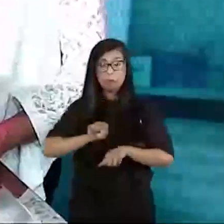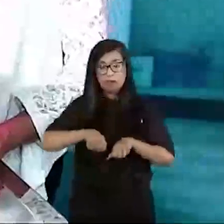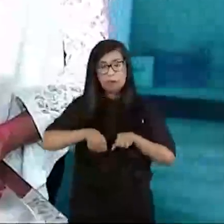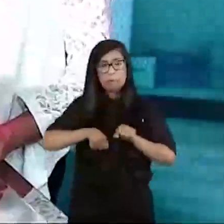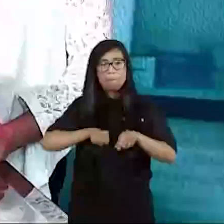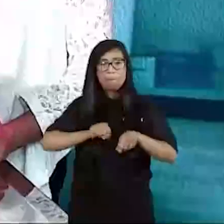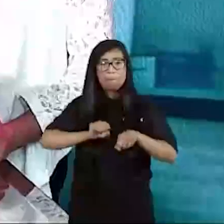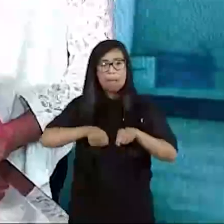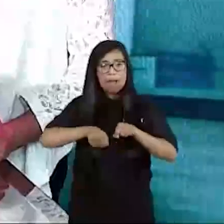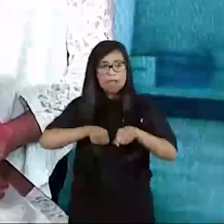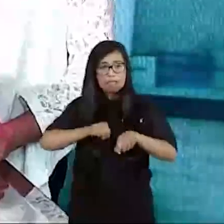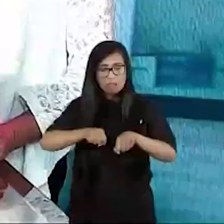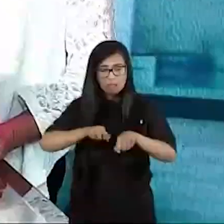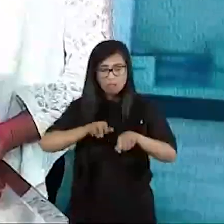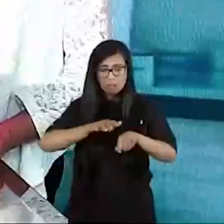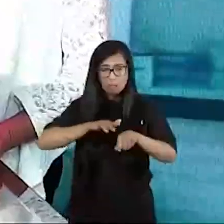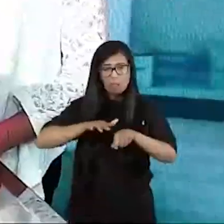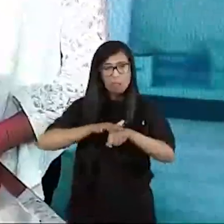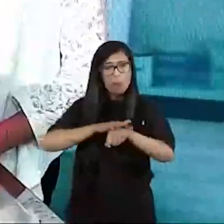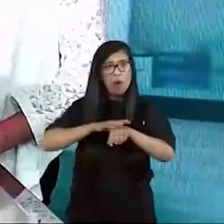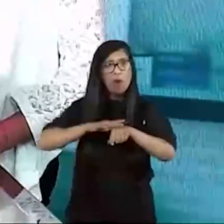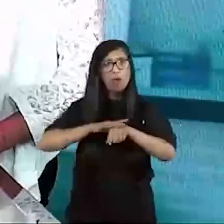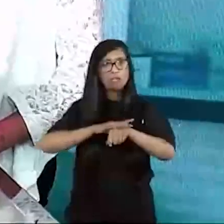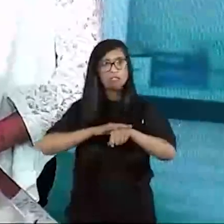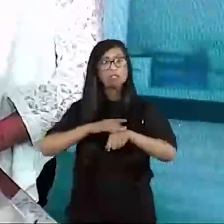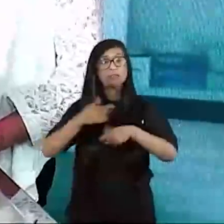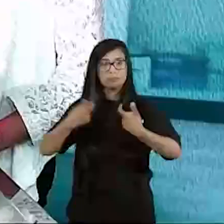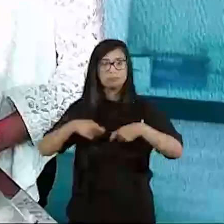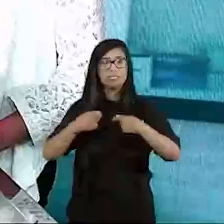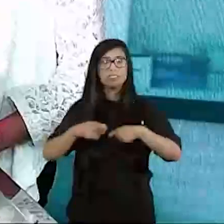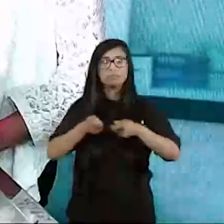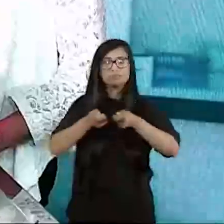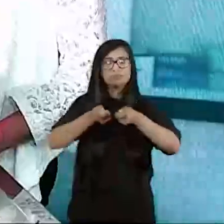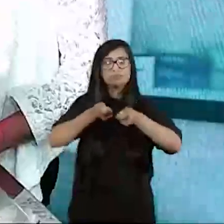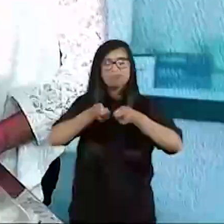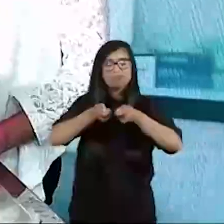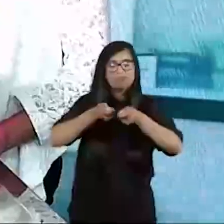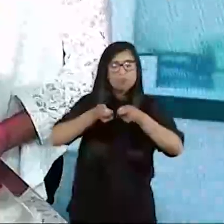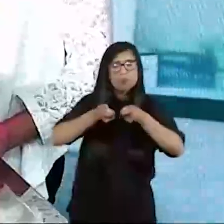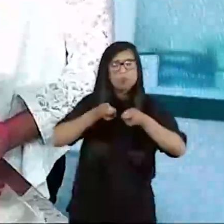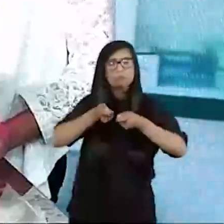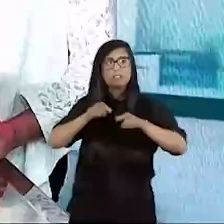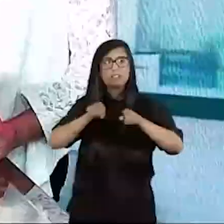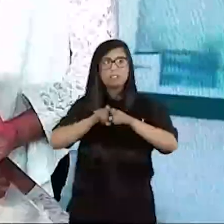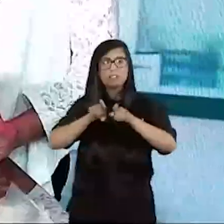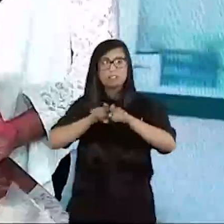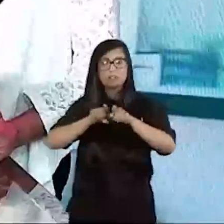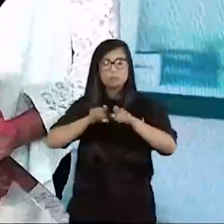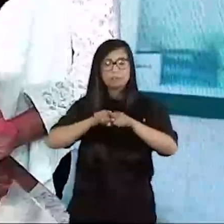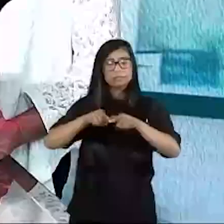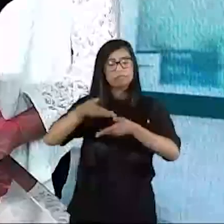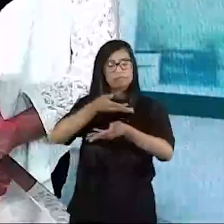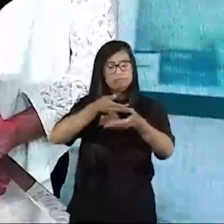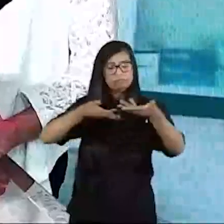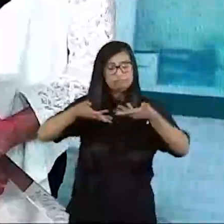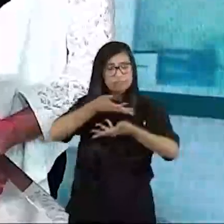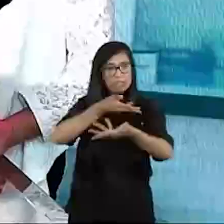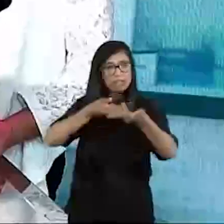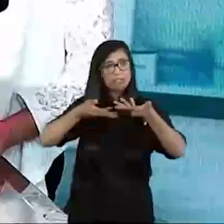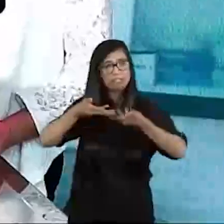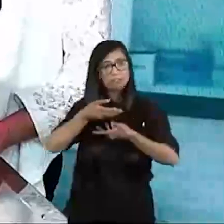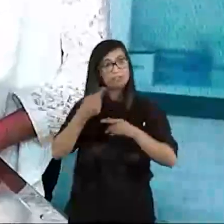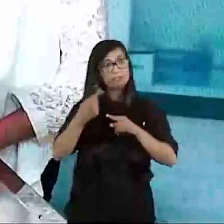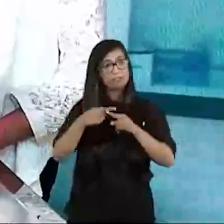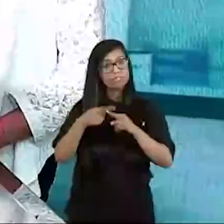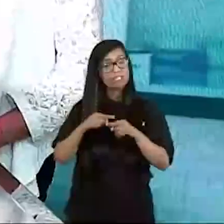essas infecções não forem controladas, o controle das nossas lesões, o controle da manifestação da doença, fica um